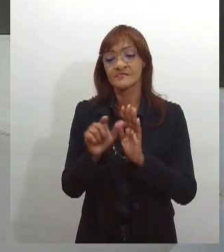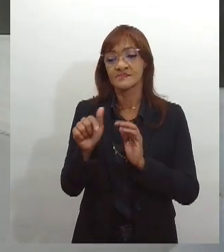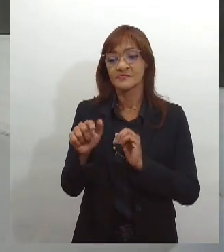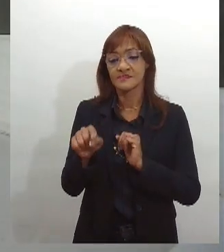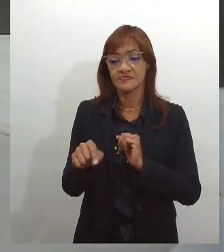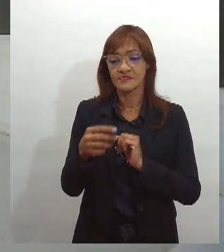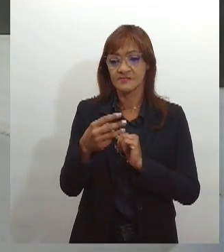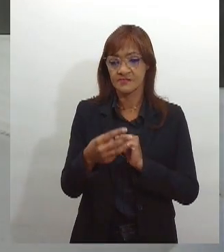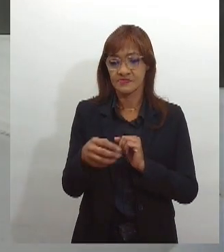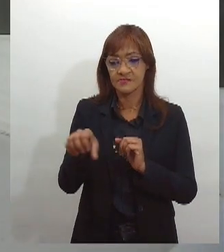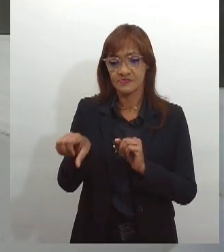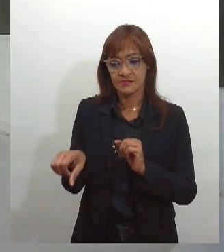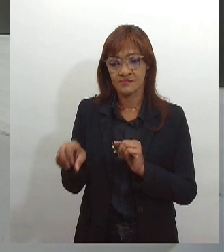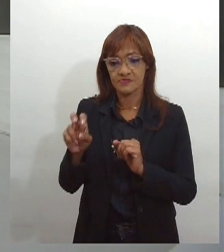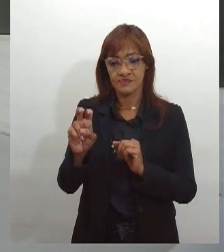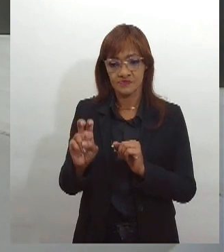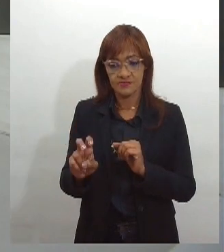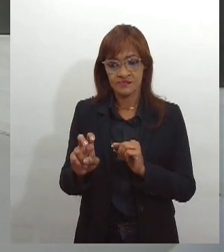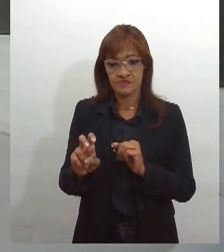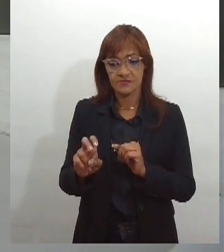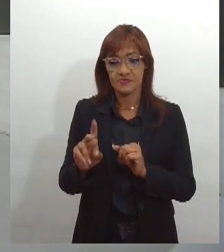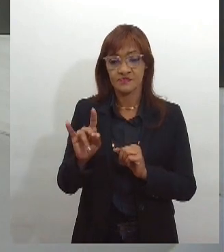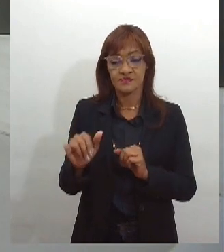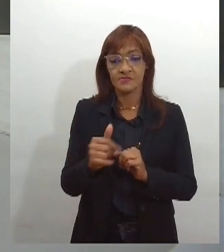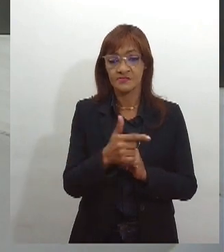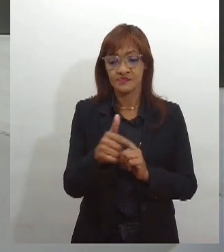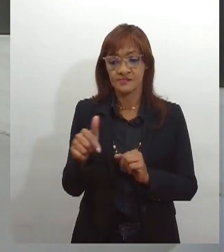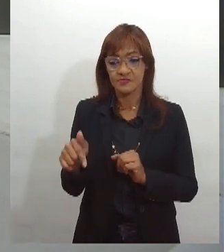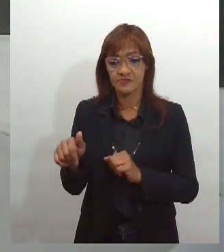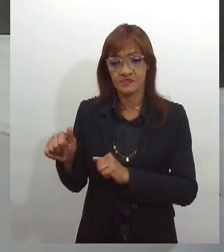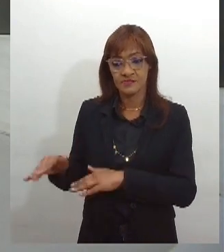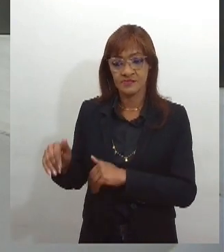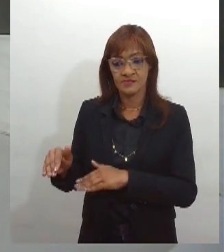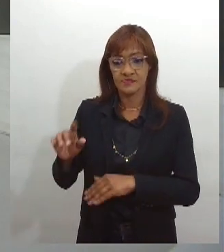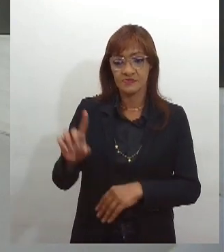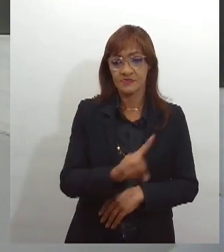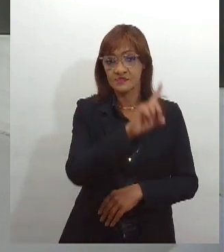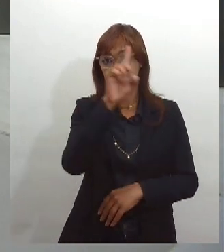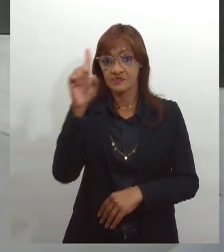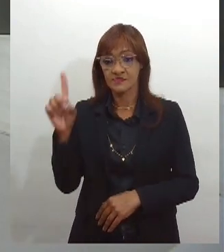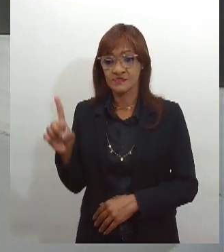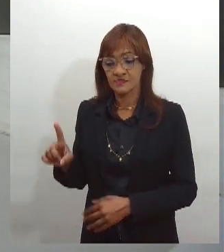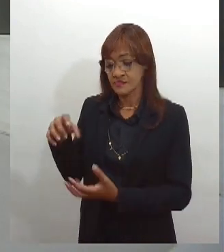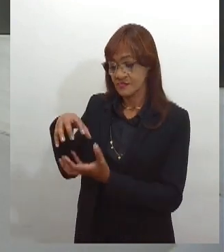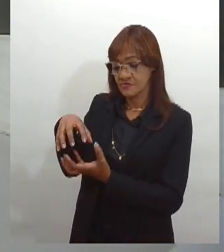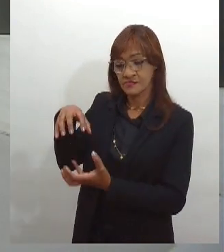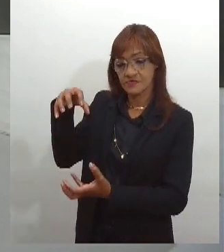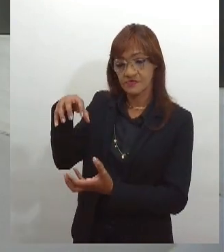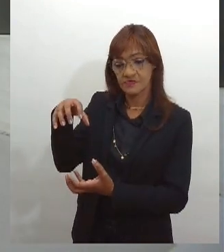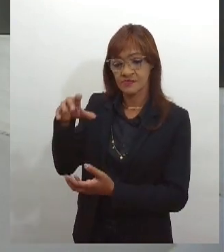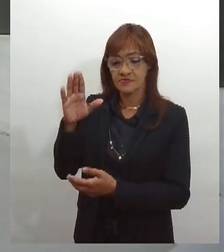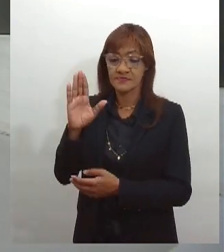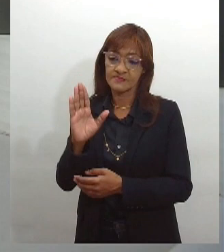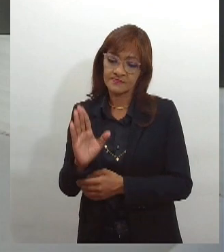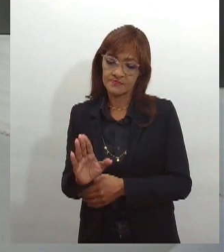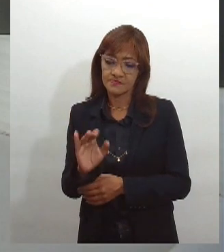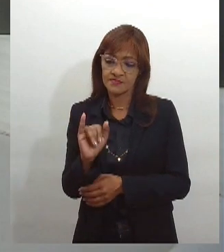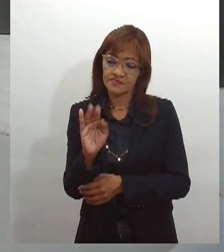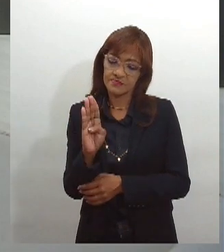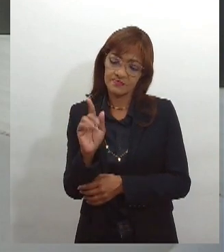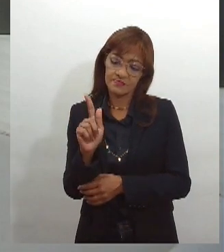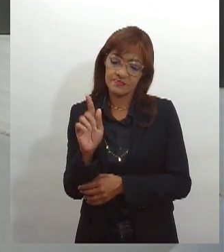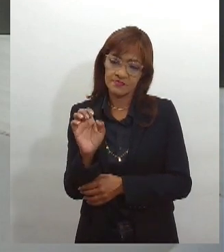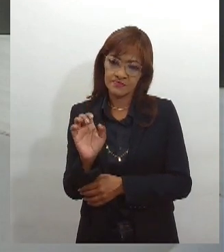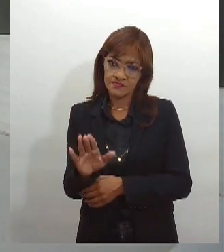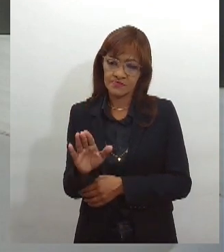7.395 instituiu 27 de setembro como Dia Estadual do Idoso. Segundo o IBGE, a expectativa média de vida no Brasil é